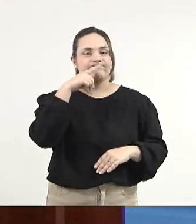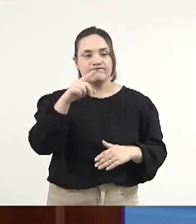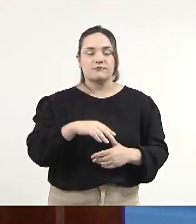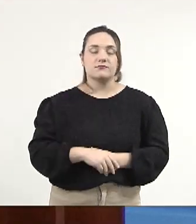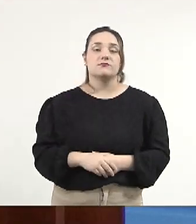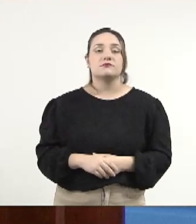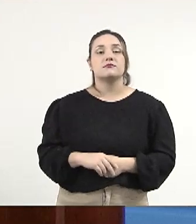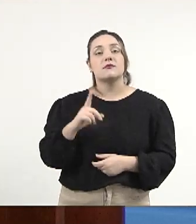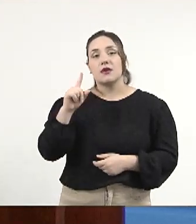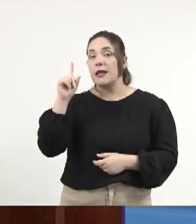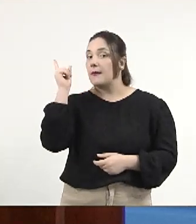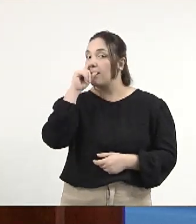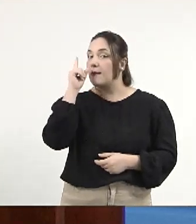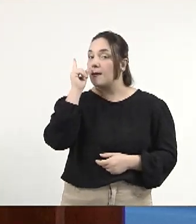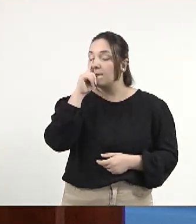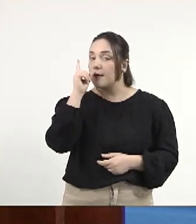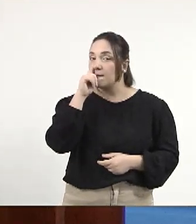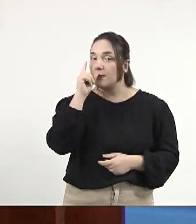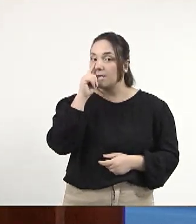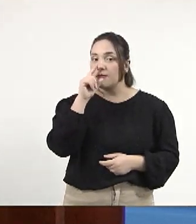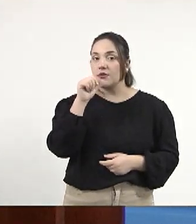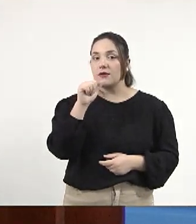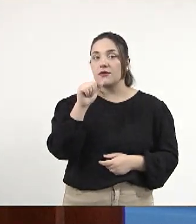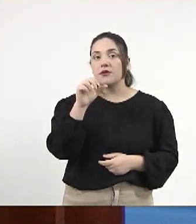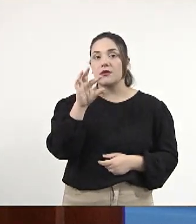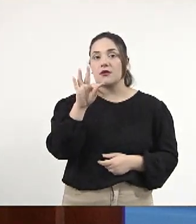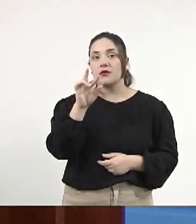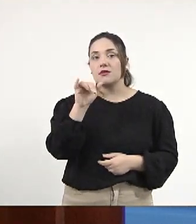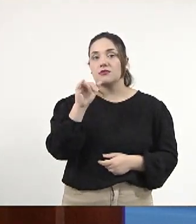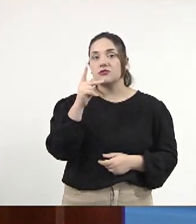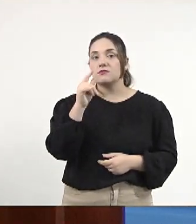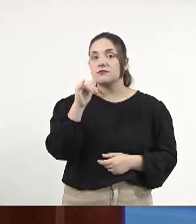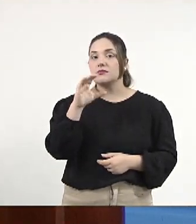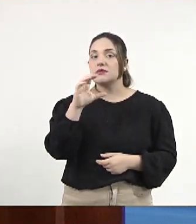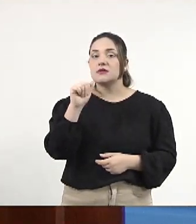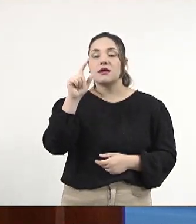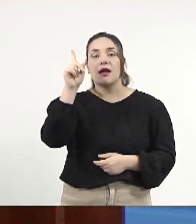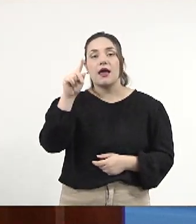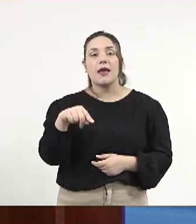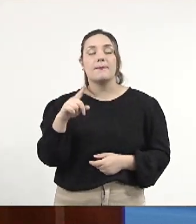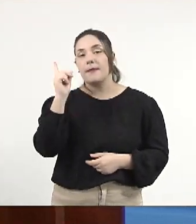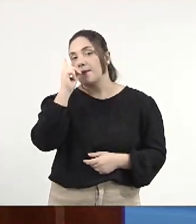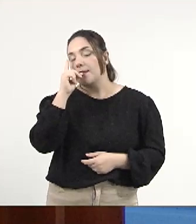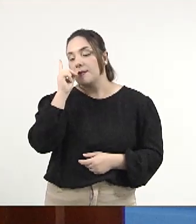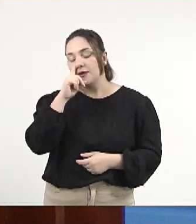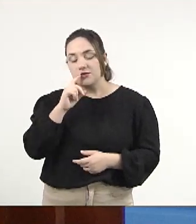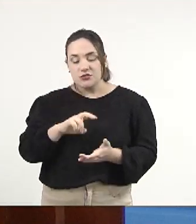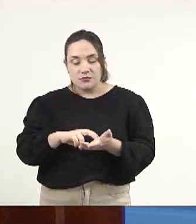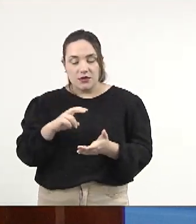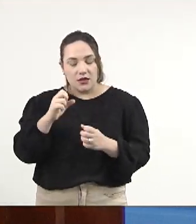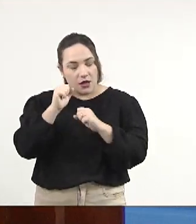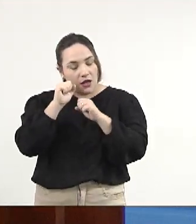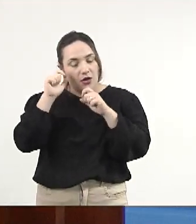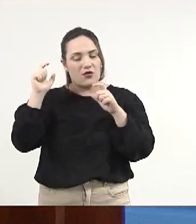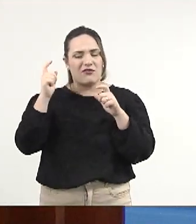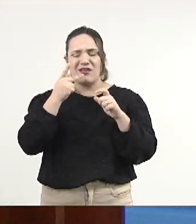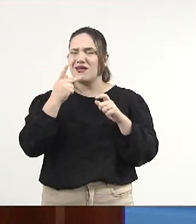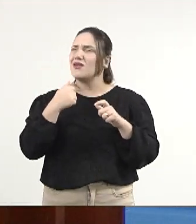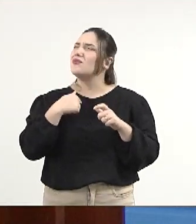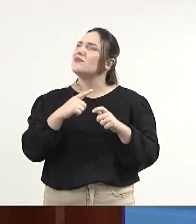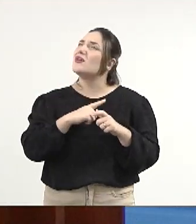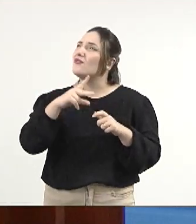Uma mãe atípica é aquela mulher que levanta no outro dia cedo dizendo: será que eu vou ter